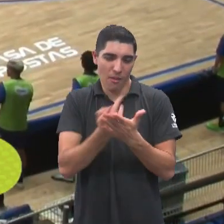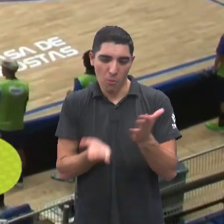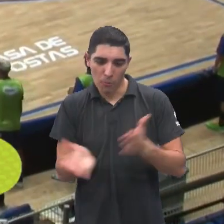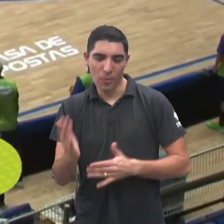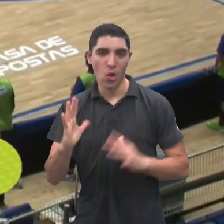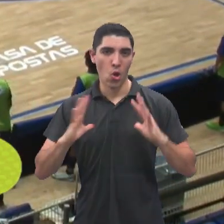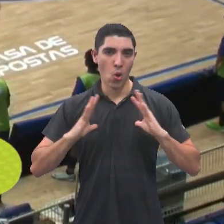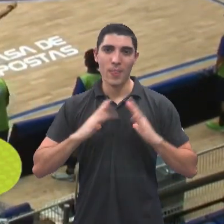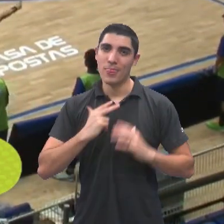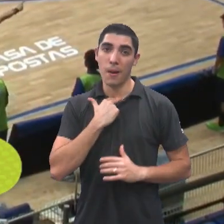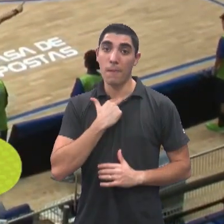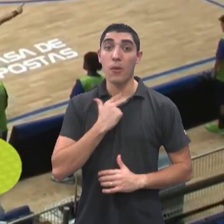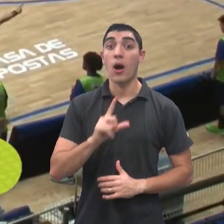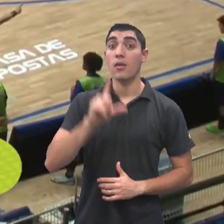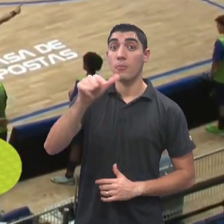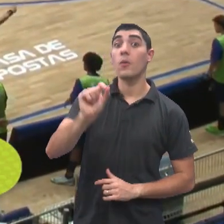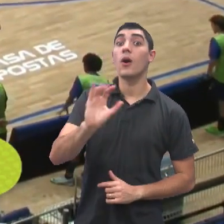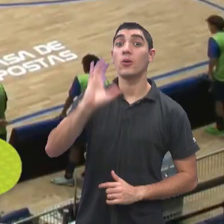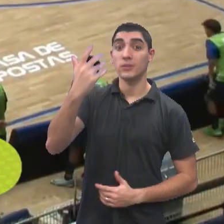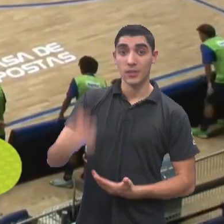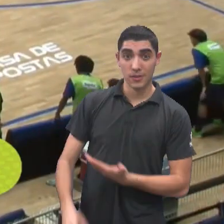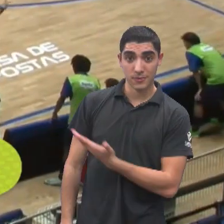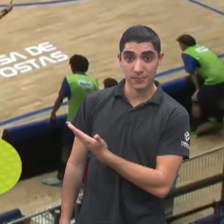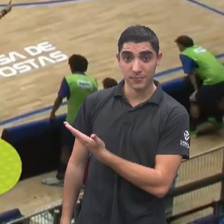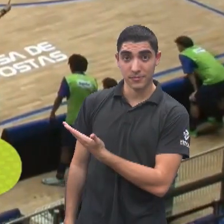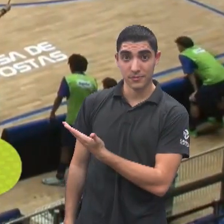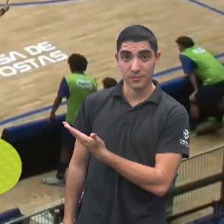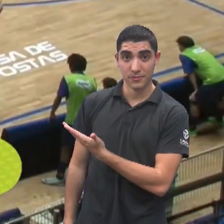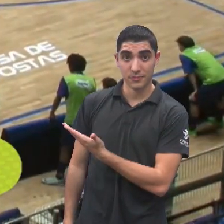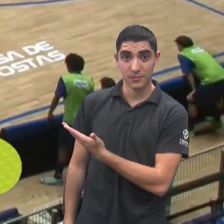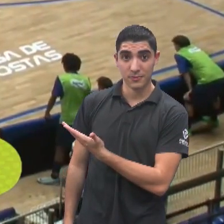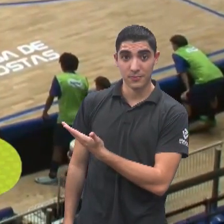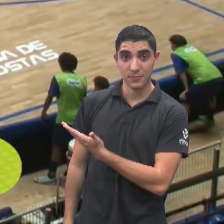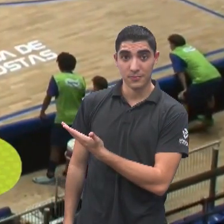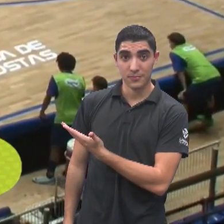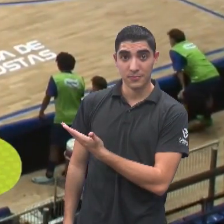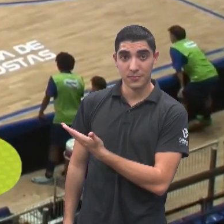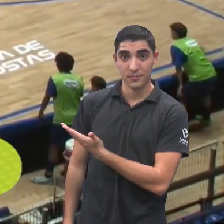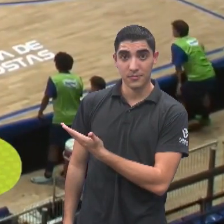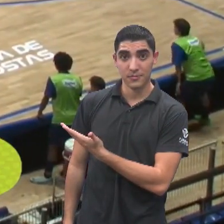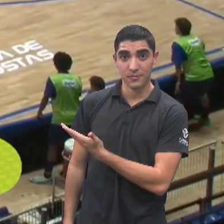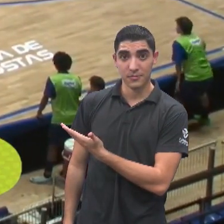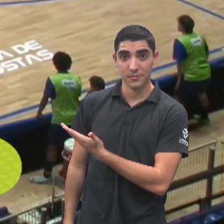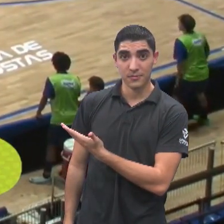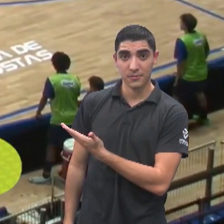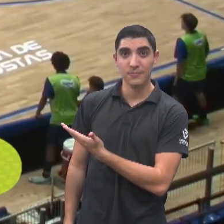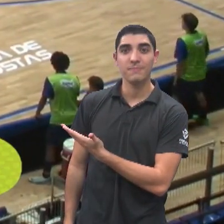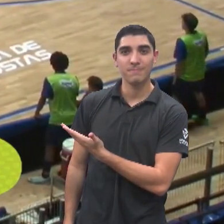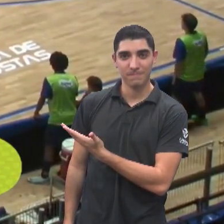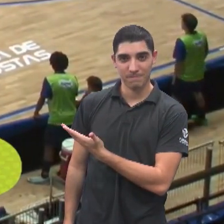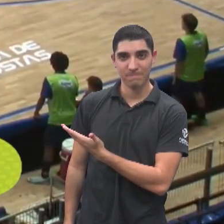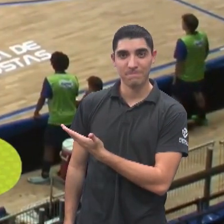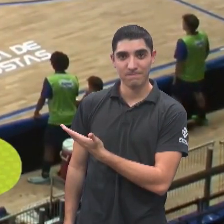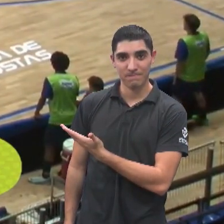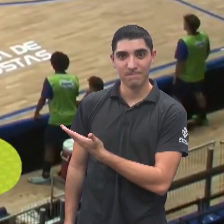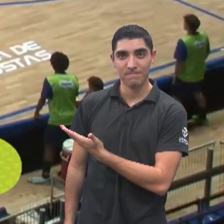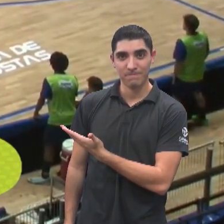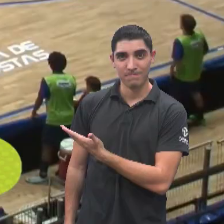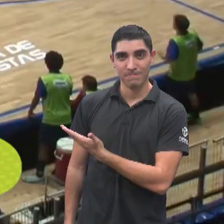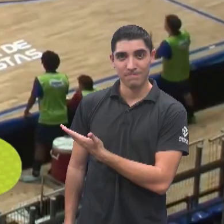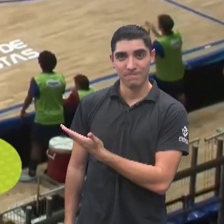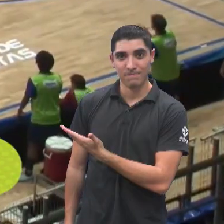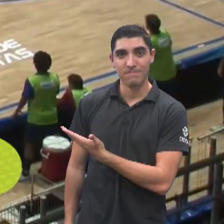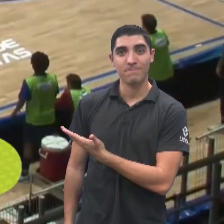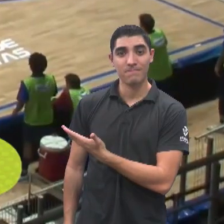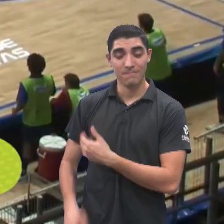para o São José. Na batida, os 5 jogadores do Minas estão dentro da área, bate e rebate até a bola chegar no meio para